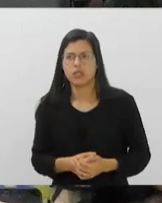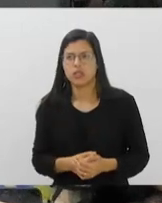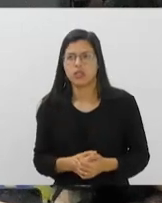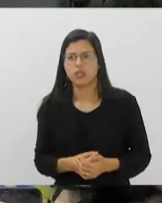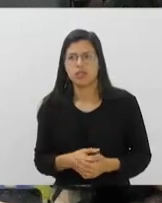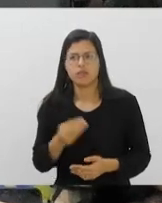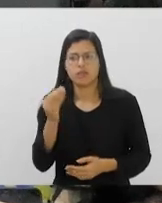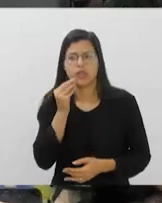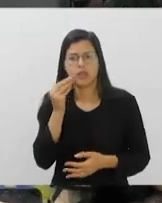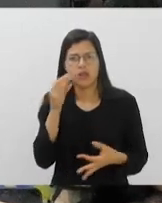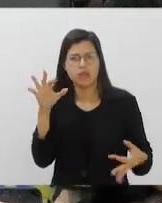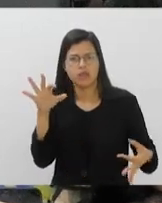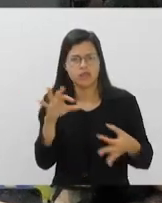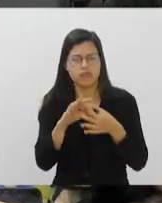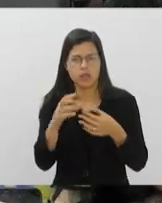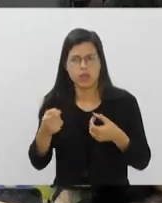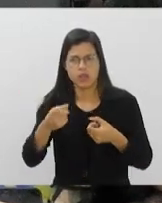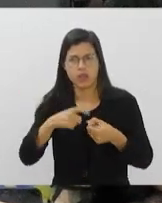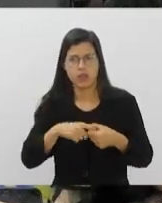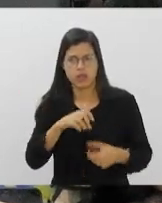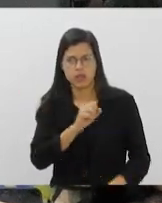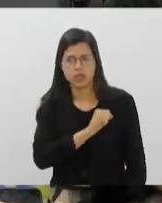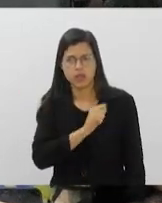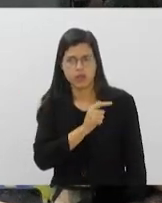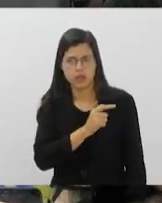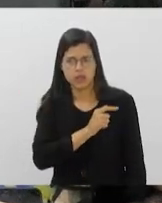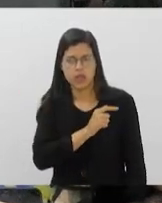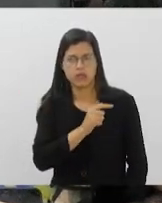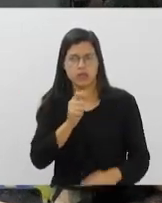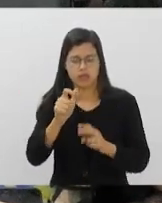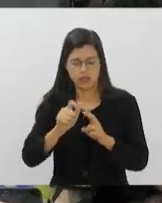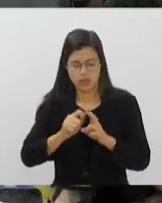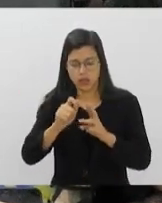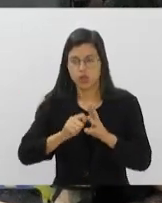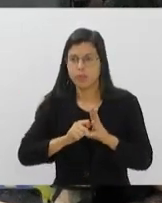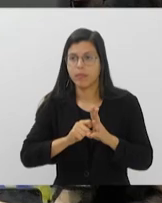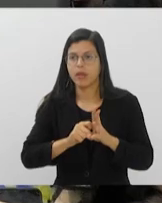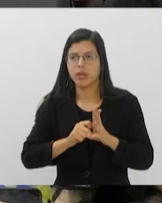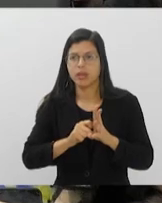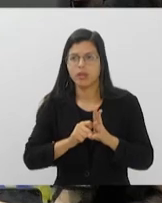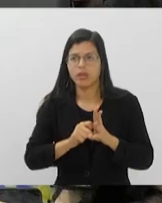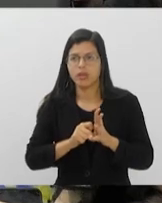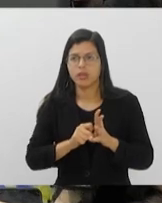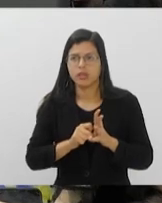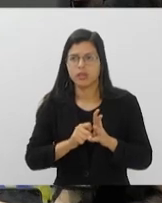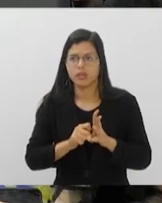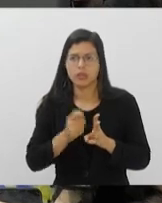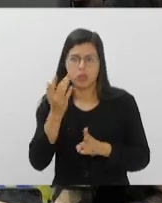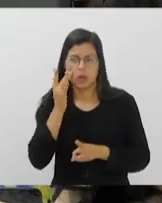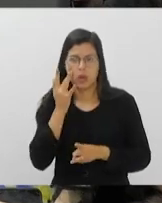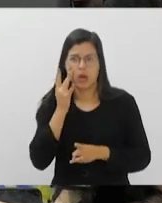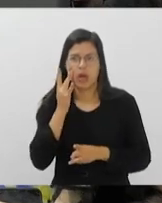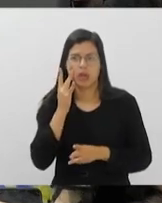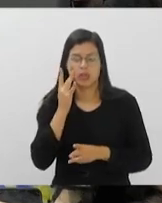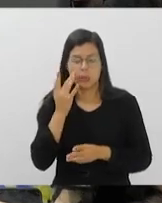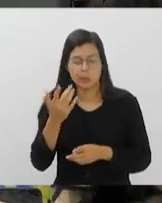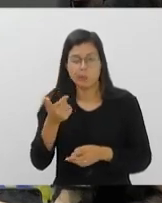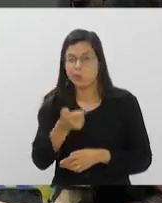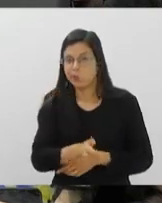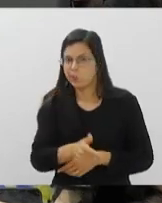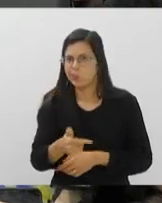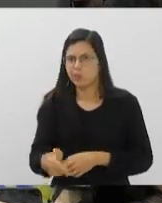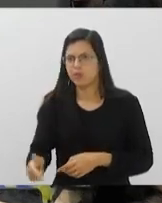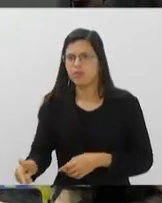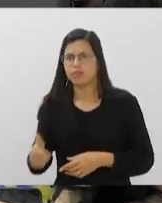reintegrar em São Gonçalo a gente faz um a cada três meses tem as reavaliações eu acho excessiva porque acaba Produzindo um